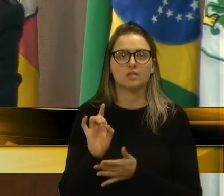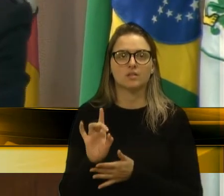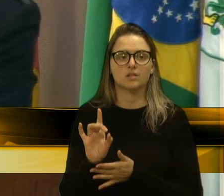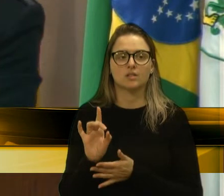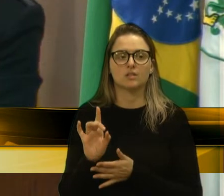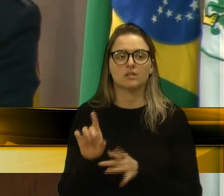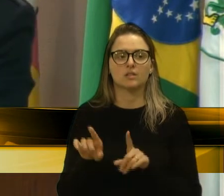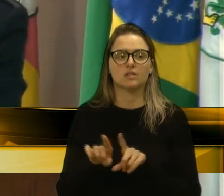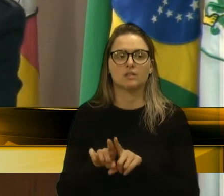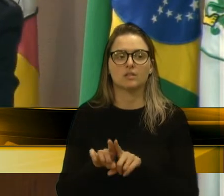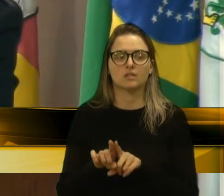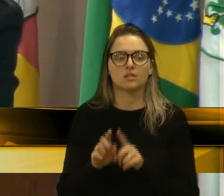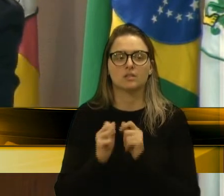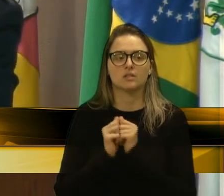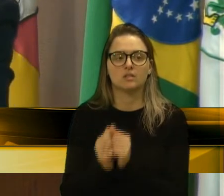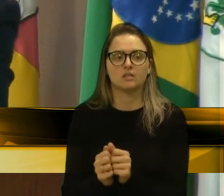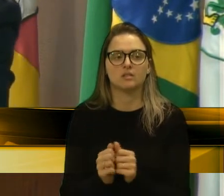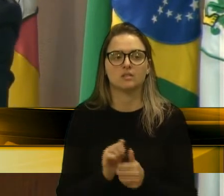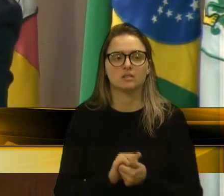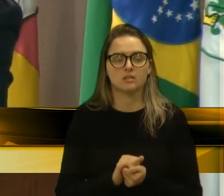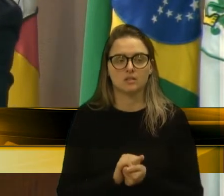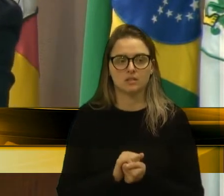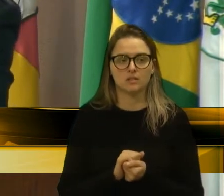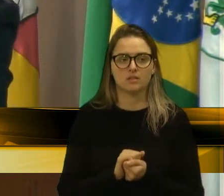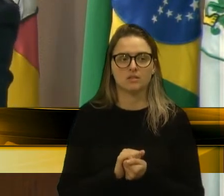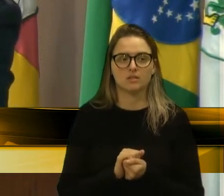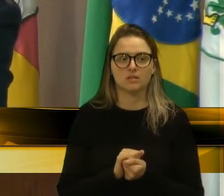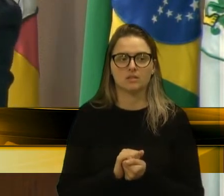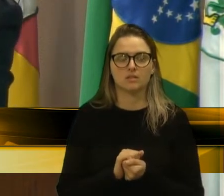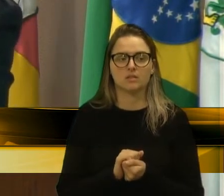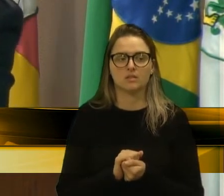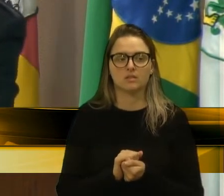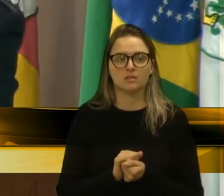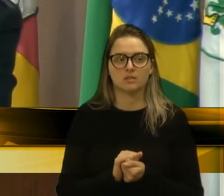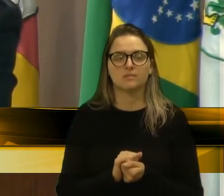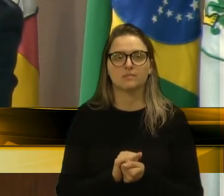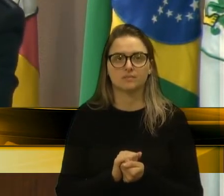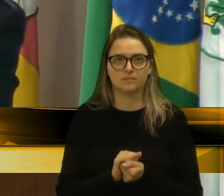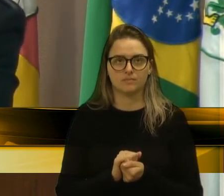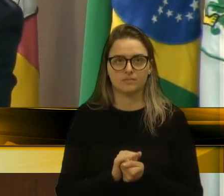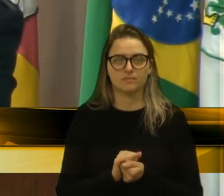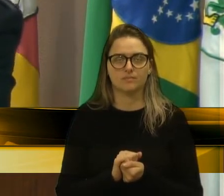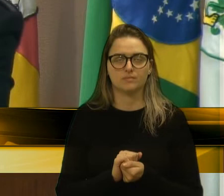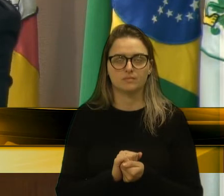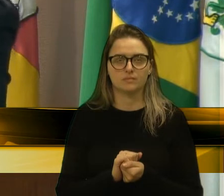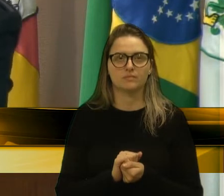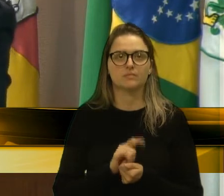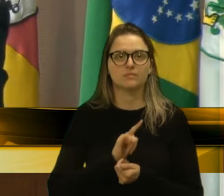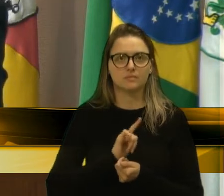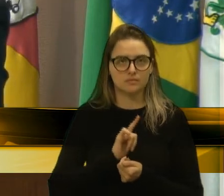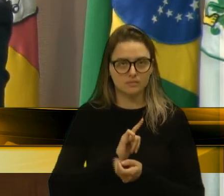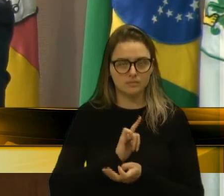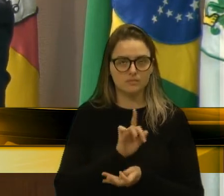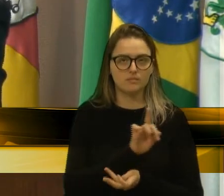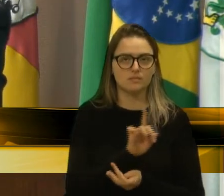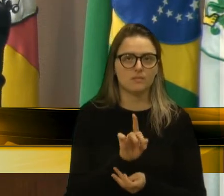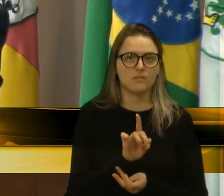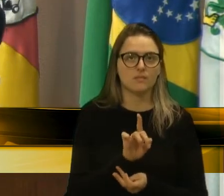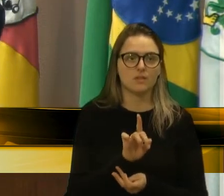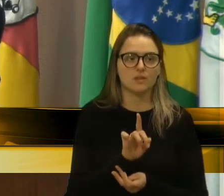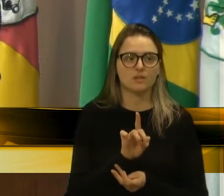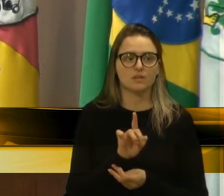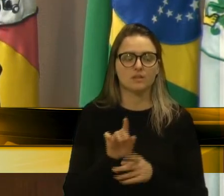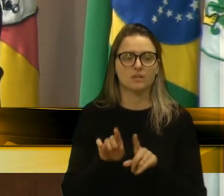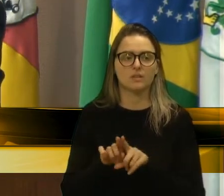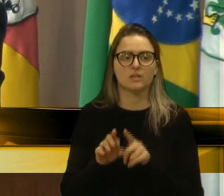simples. Então a gente vê o medo, o pânico, o pavor, o